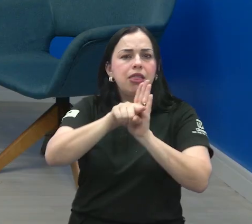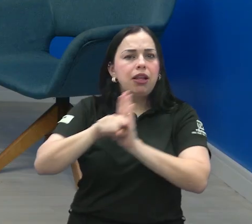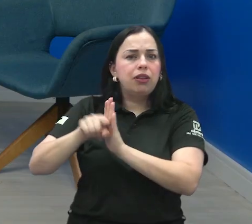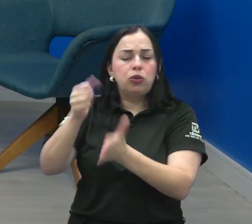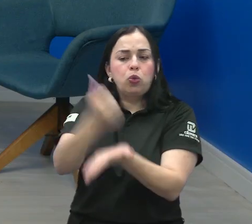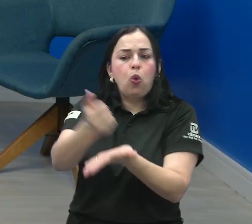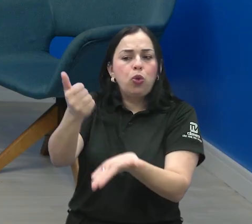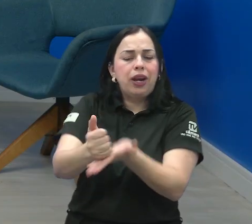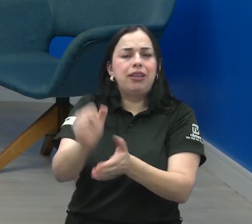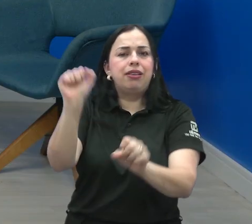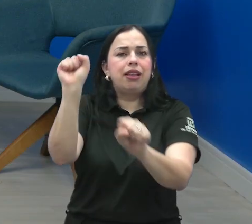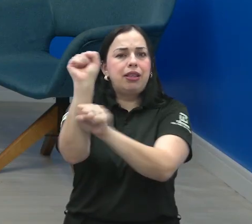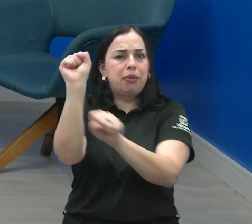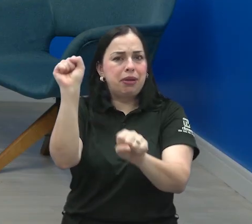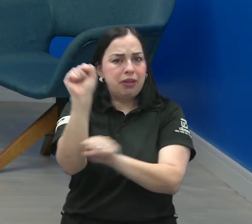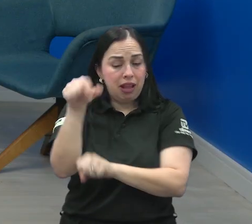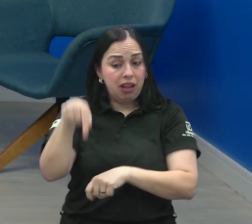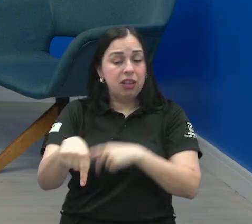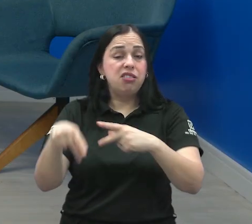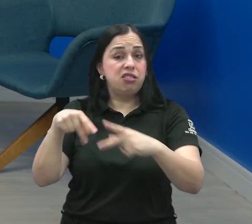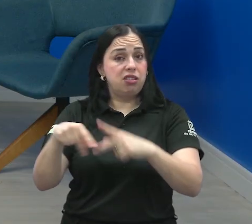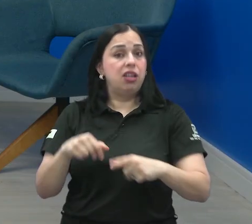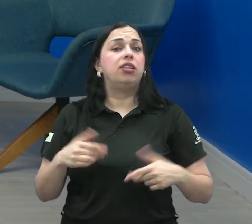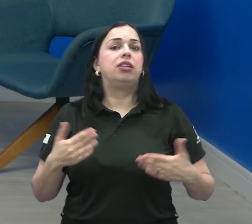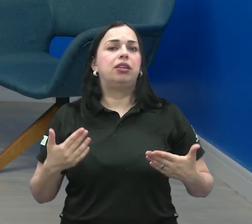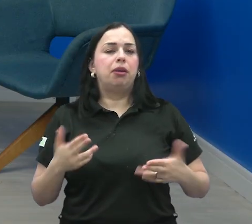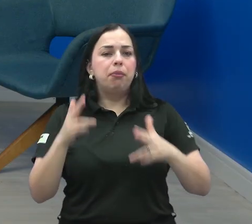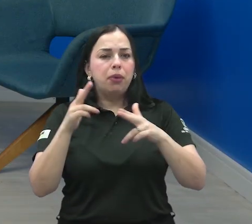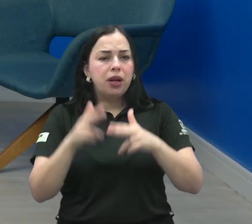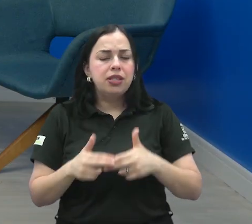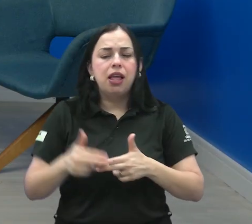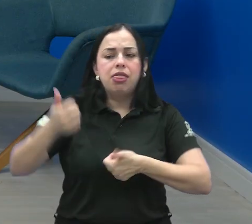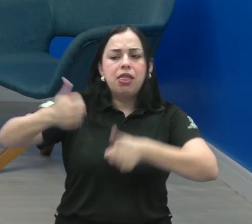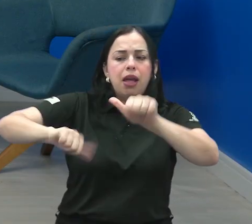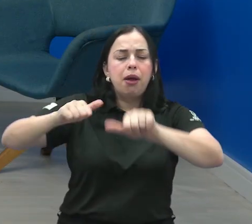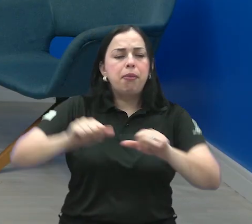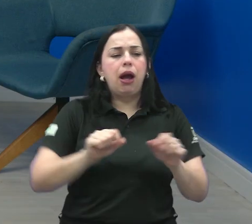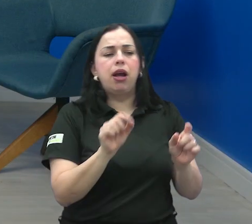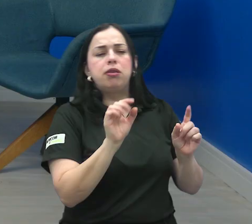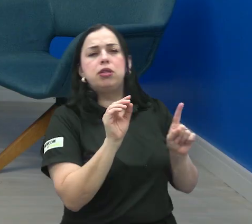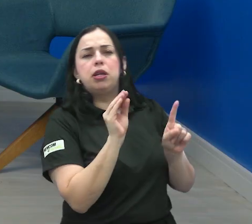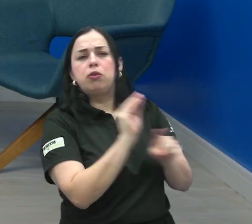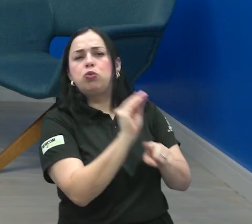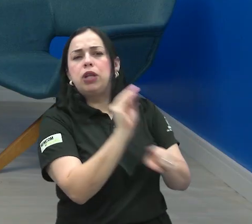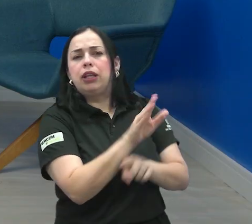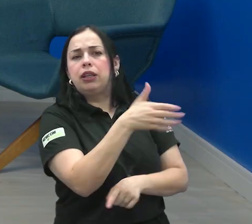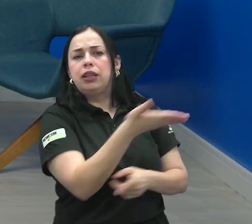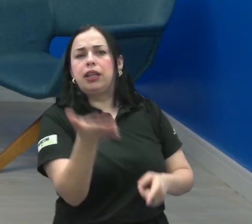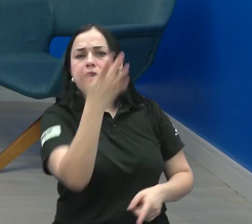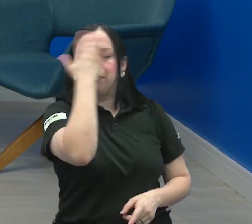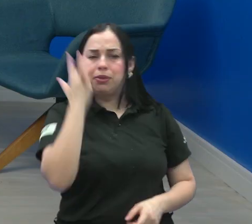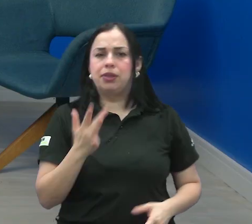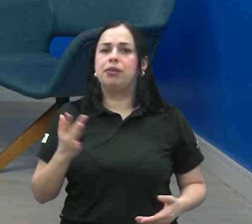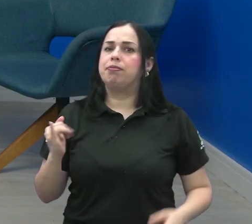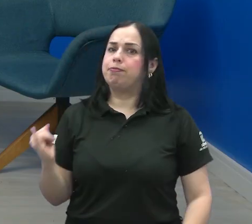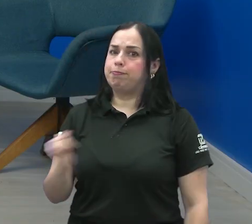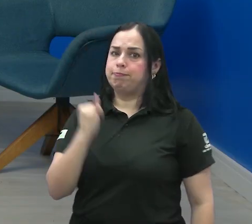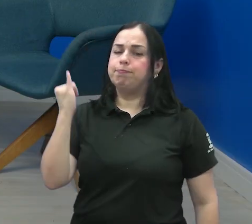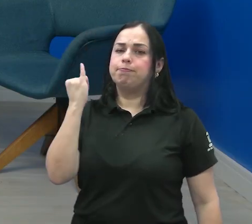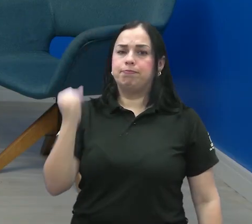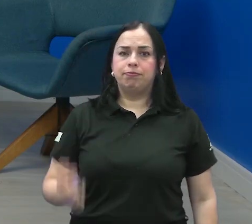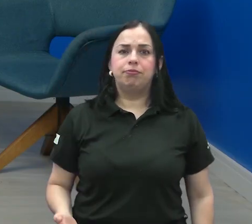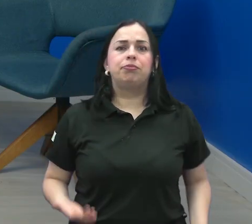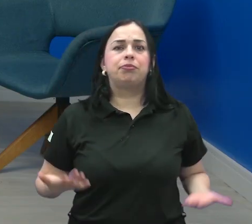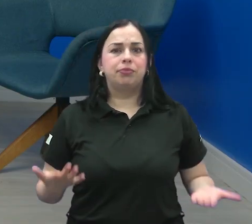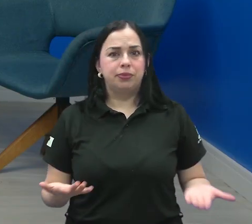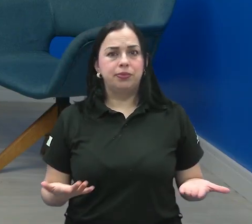para fiscalizar o contrato com a Sabesp aqui na cidade. Érica, justamente para proteger o consumidor. É isso, muito